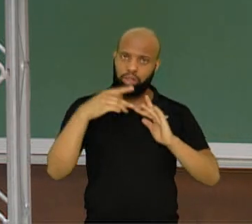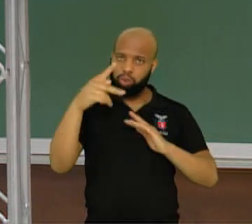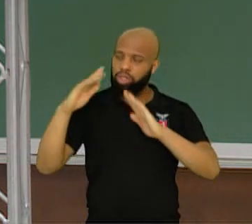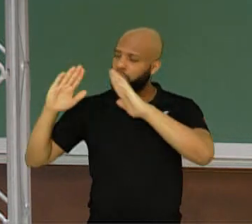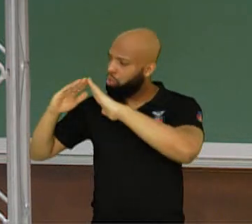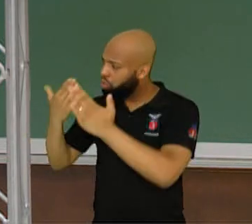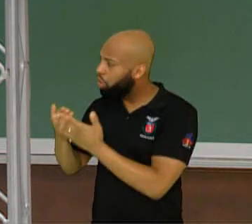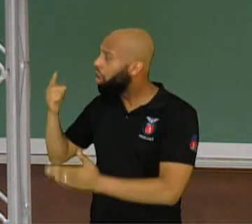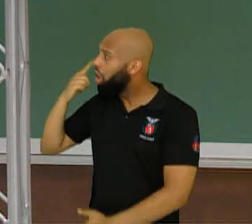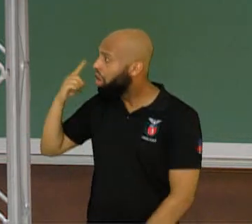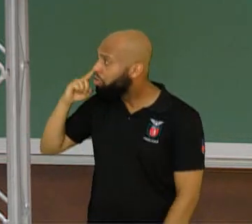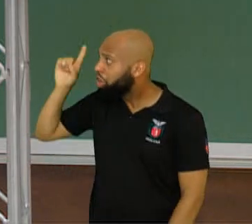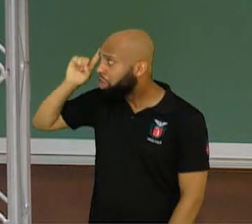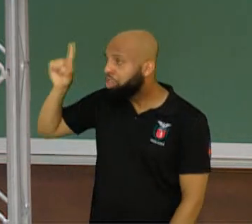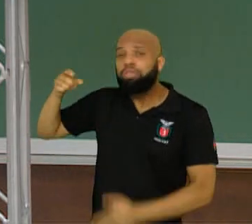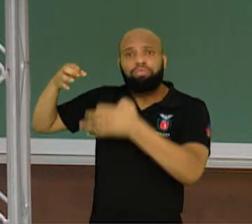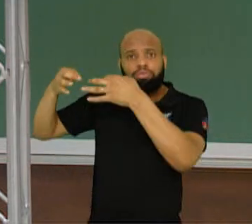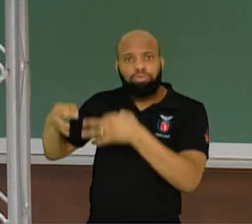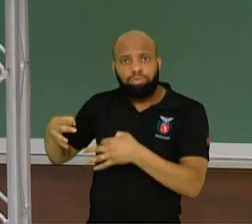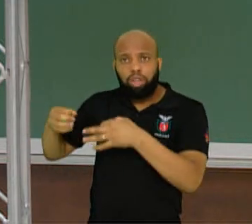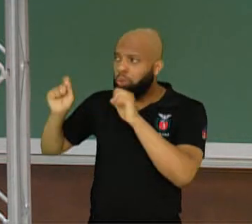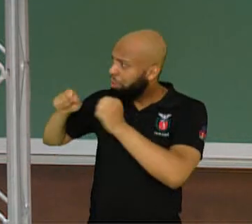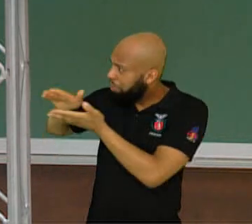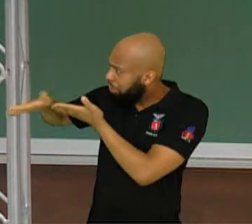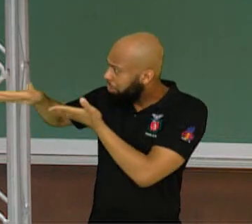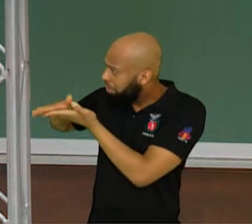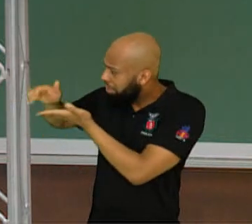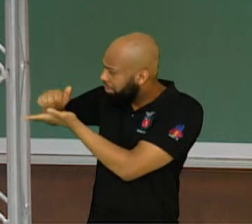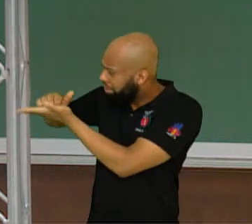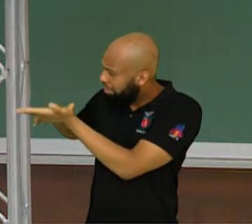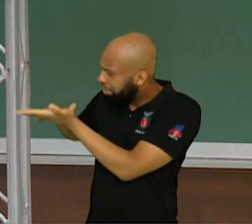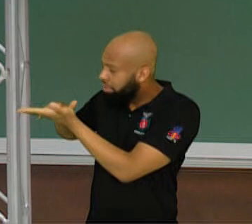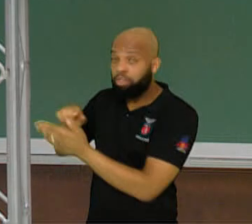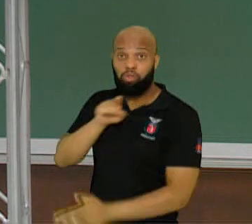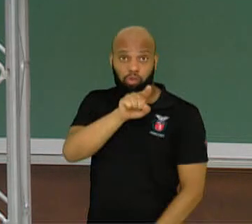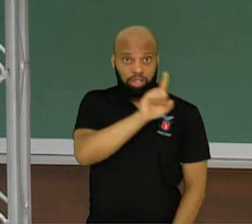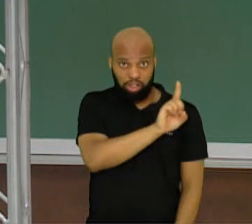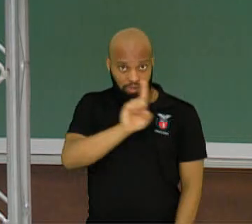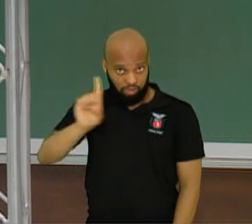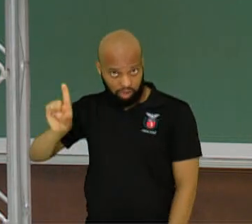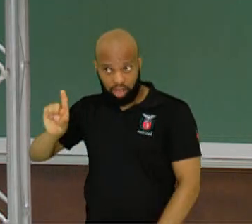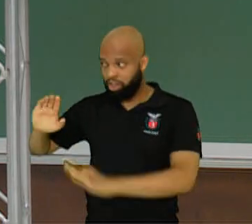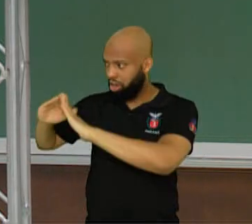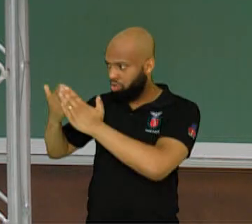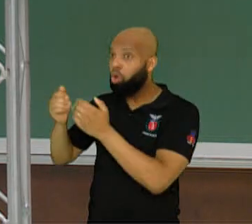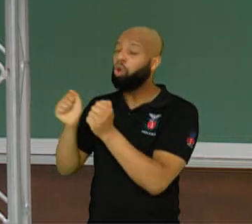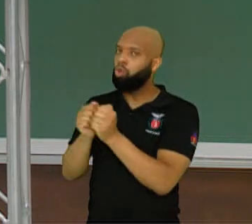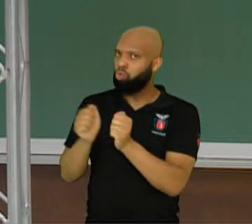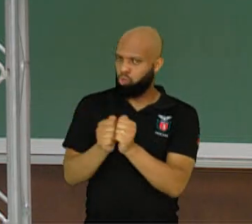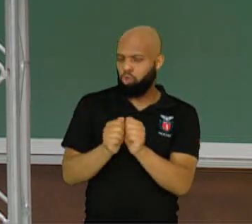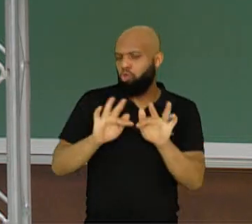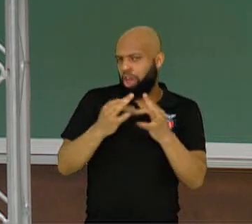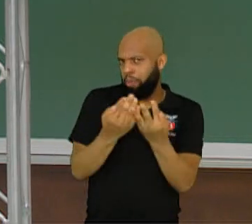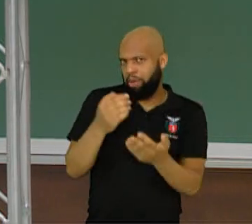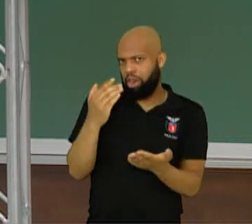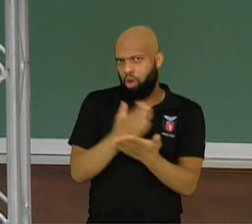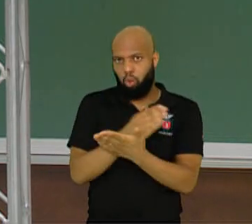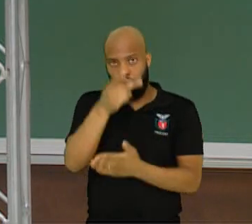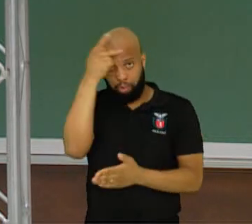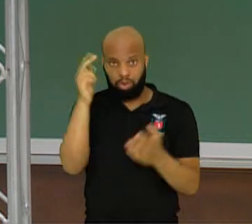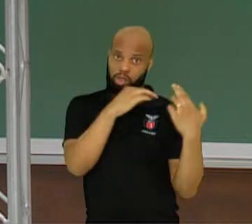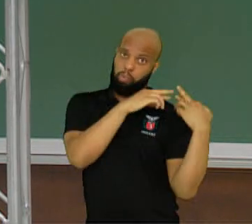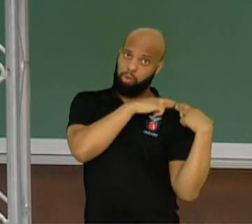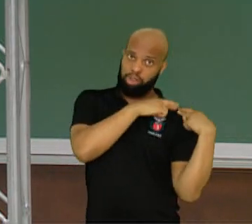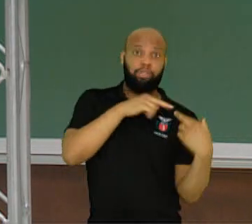escola. Veja o dia que eles estão entregando o kit. Vá na escola, o seu responsável, com toda a proteção,